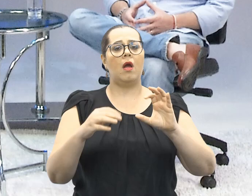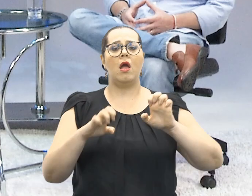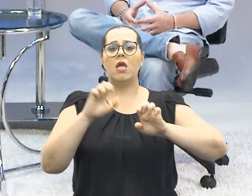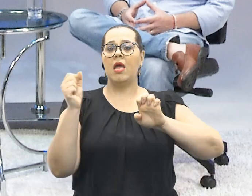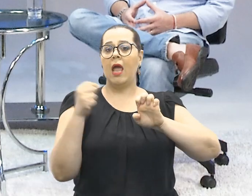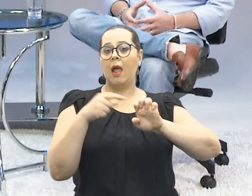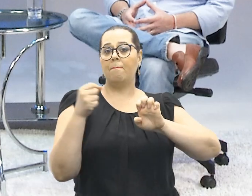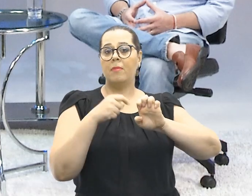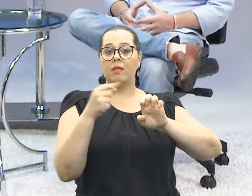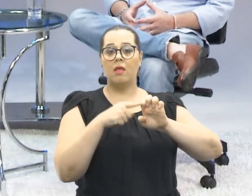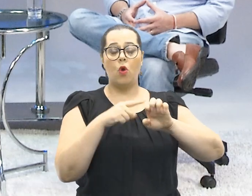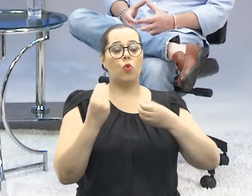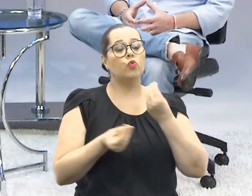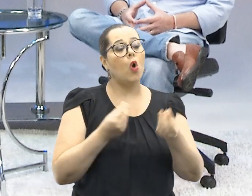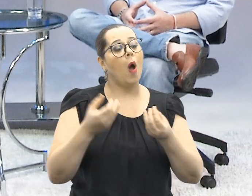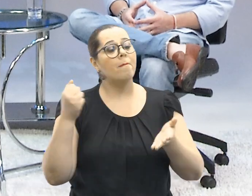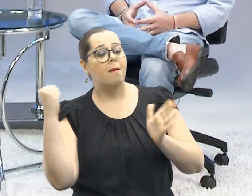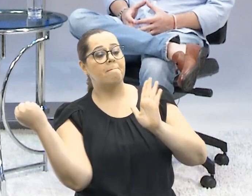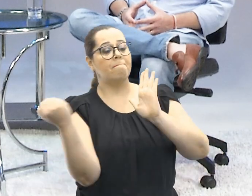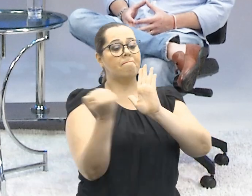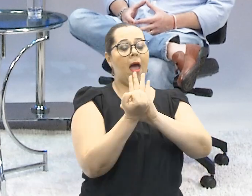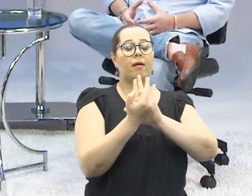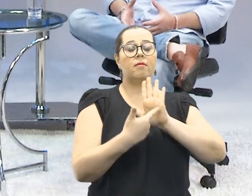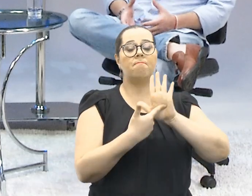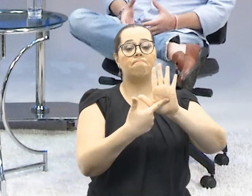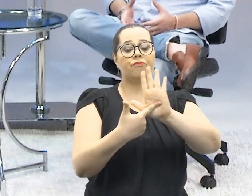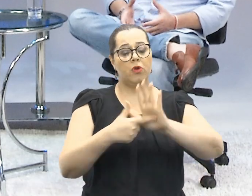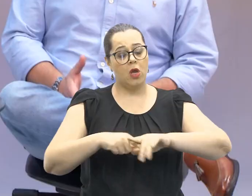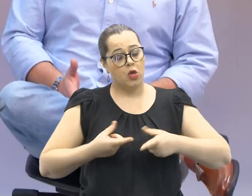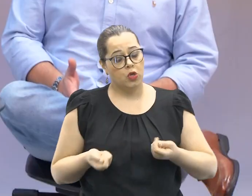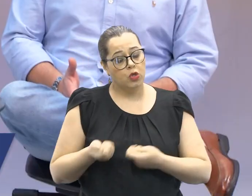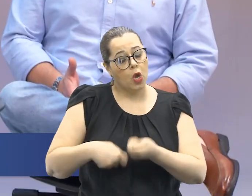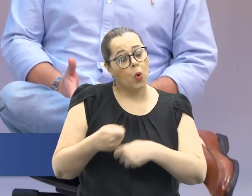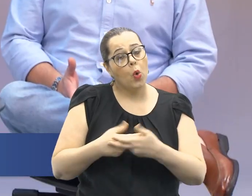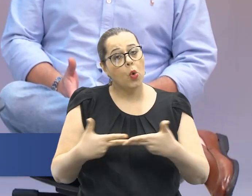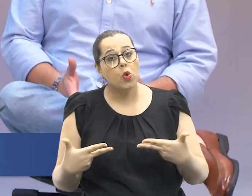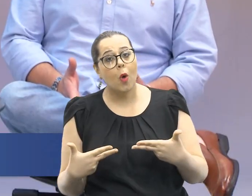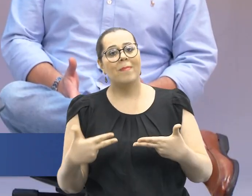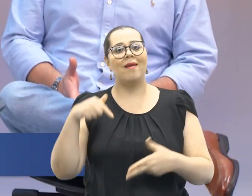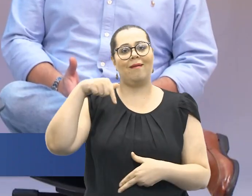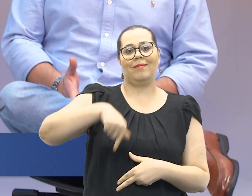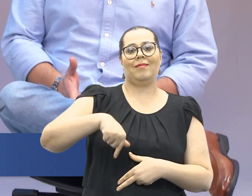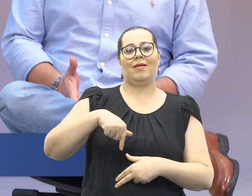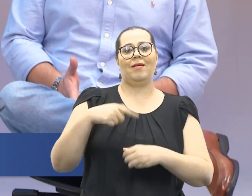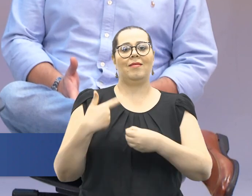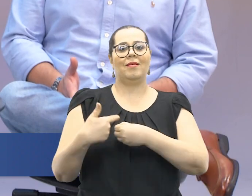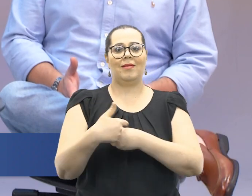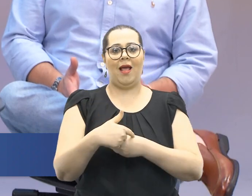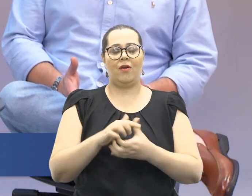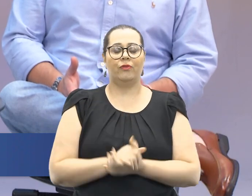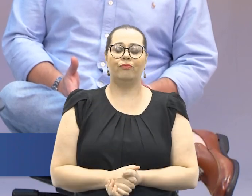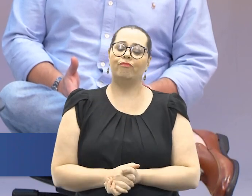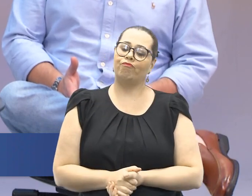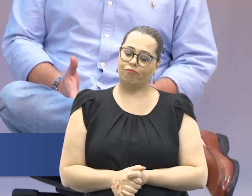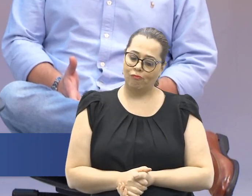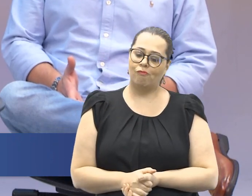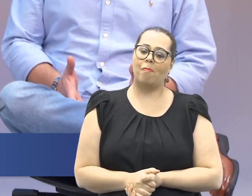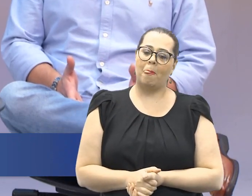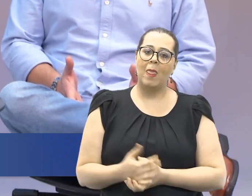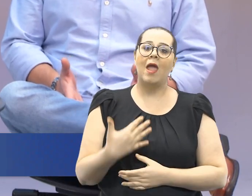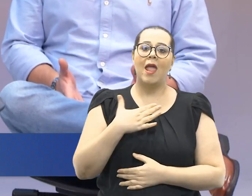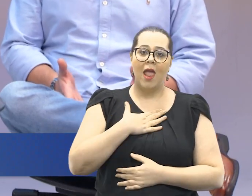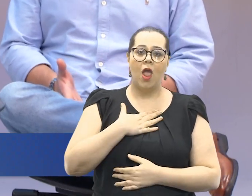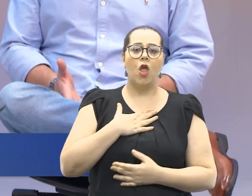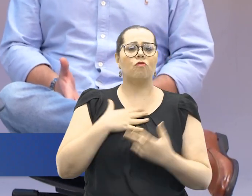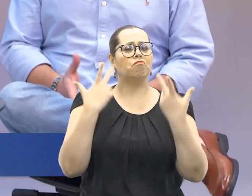Como que isso impacta aí diretamente na economia da nossa cidade? Dai, eu fico muito à vontade para fazer política pública para o jovem, até por ser o